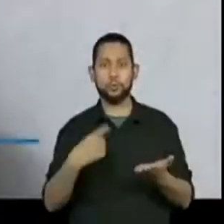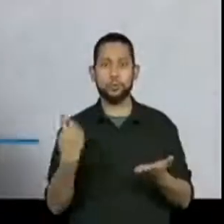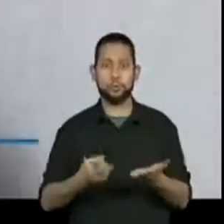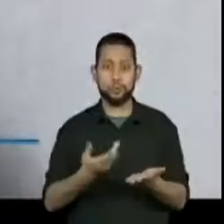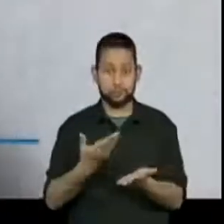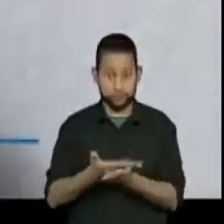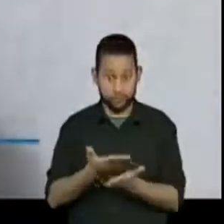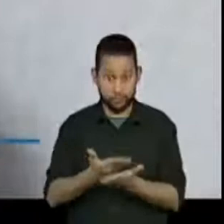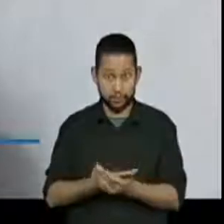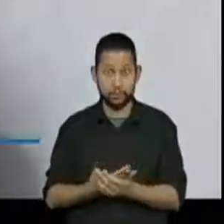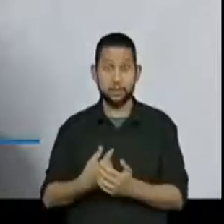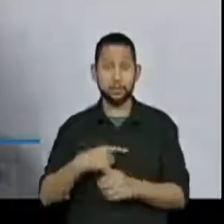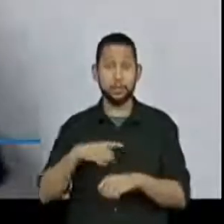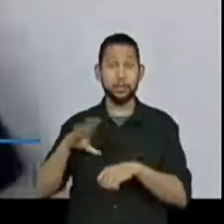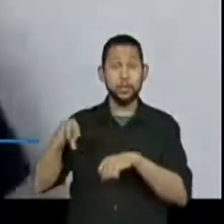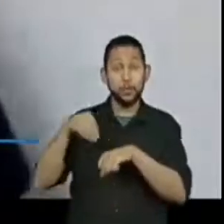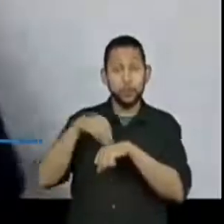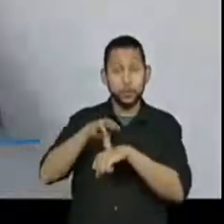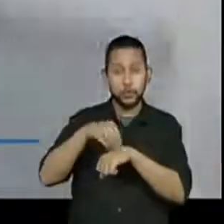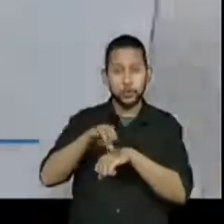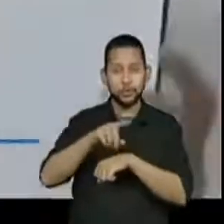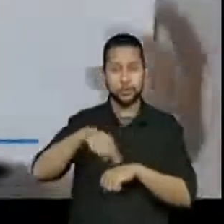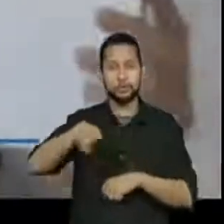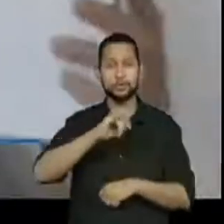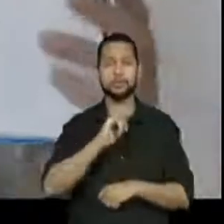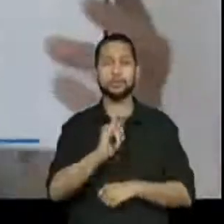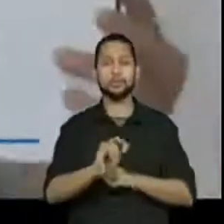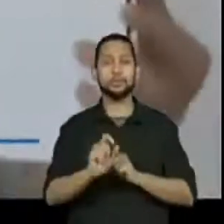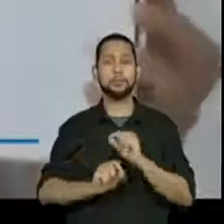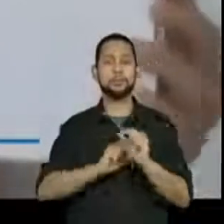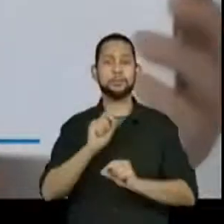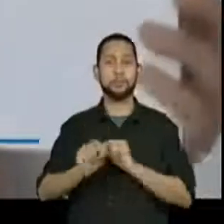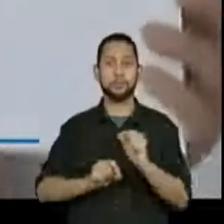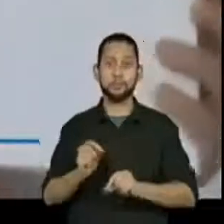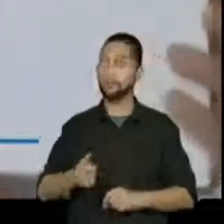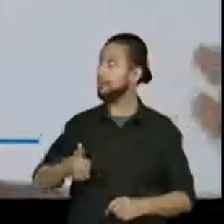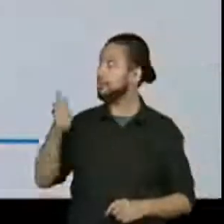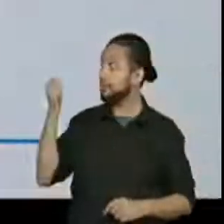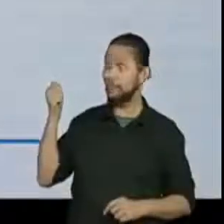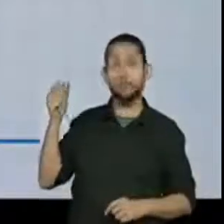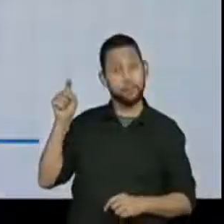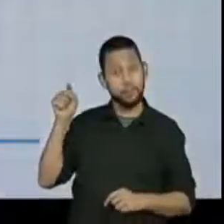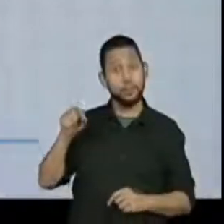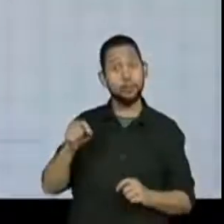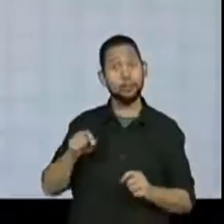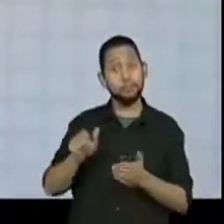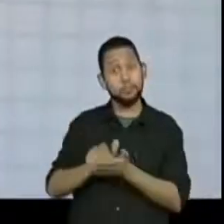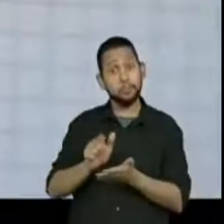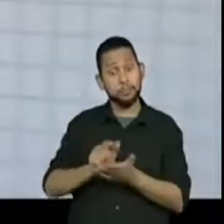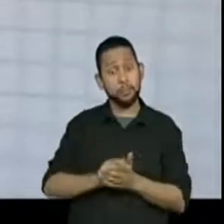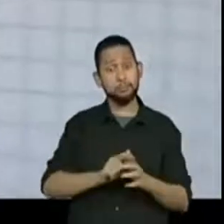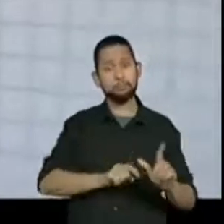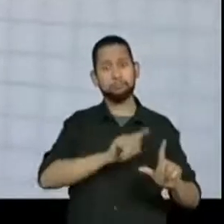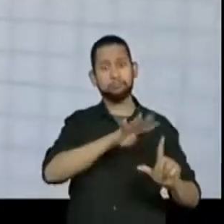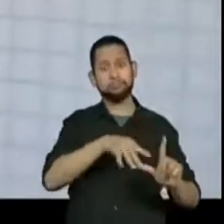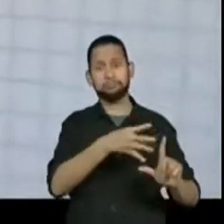aula. E a dica que eu dou para vocês é arranjarem uma malha quadriculada,